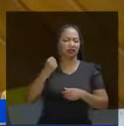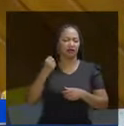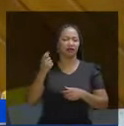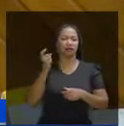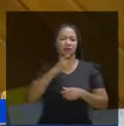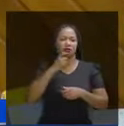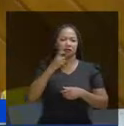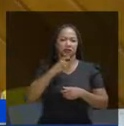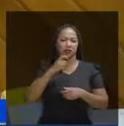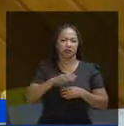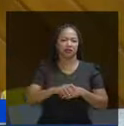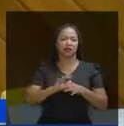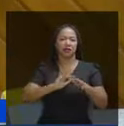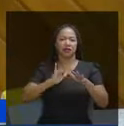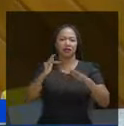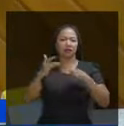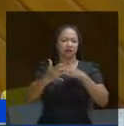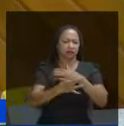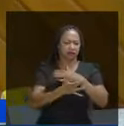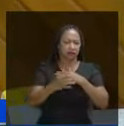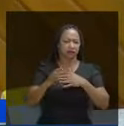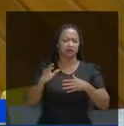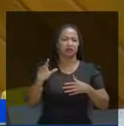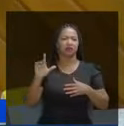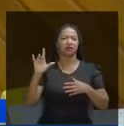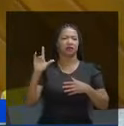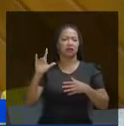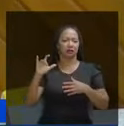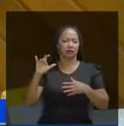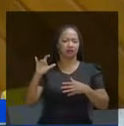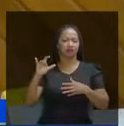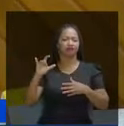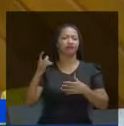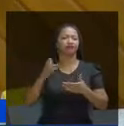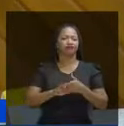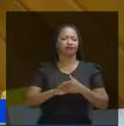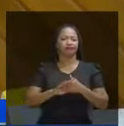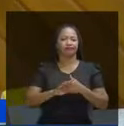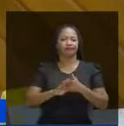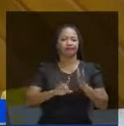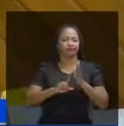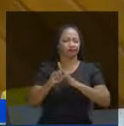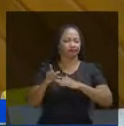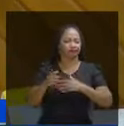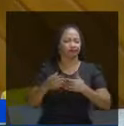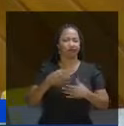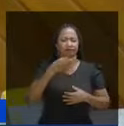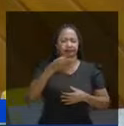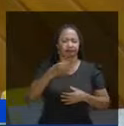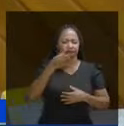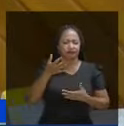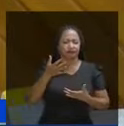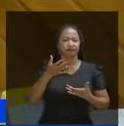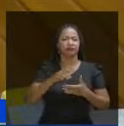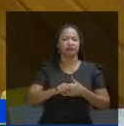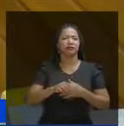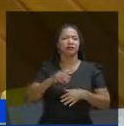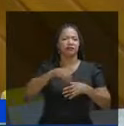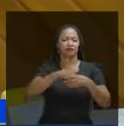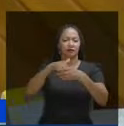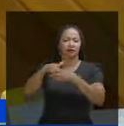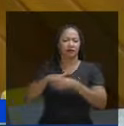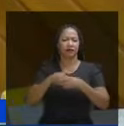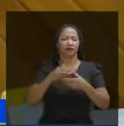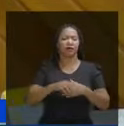inverdades em sua rede social Instagram, ultrapassando, e muito, a mera crítica de jogo eleitoral. Argumenta que a